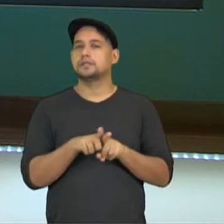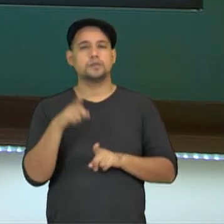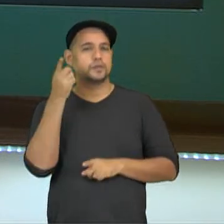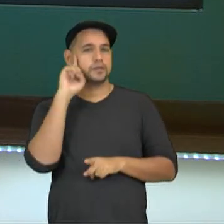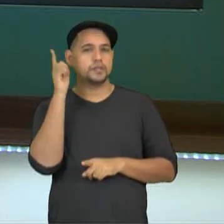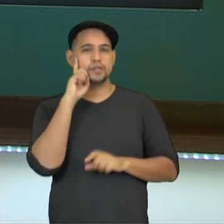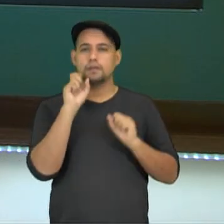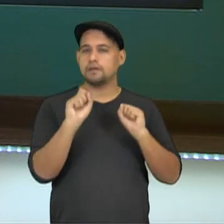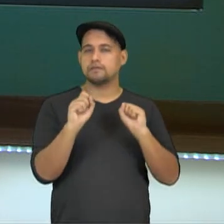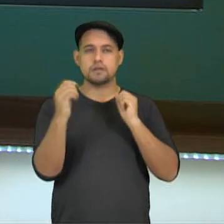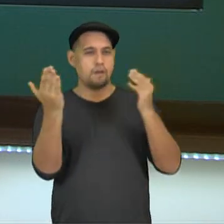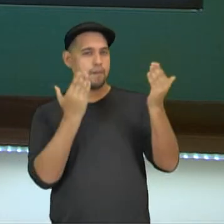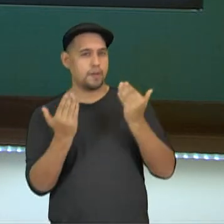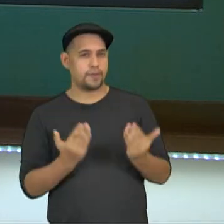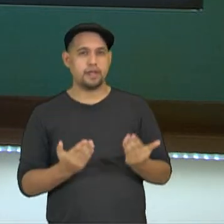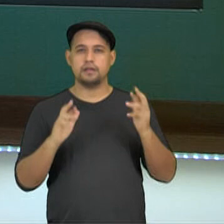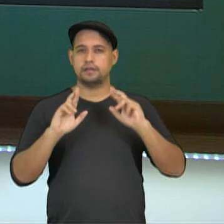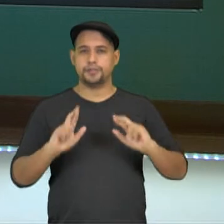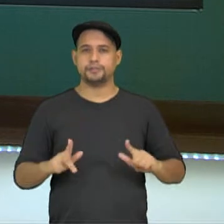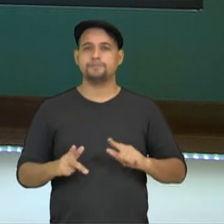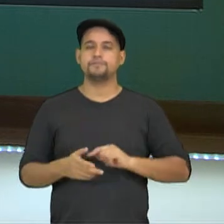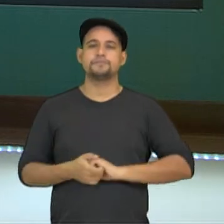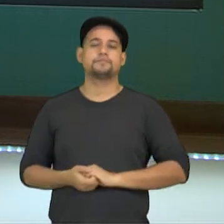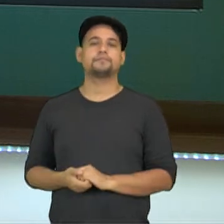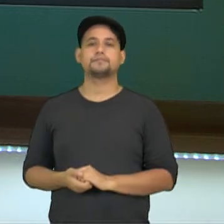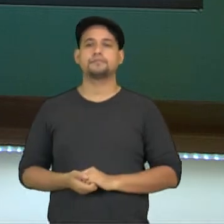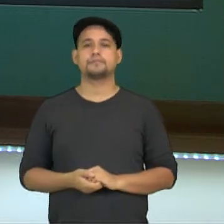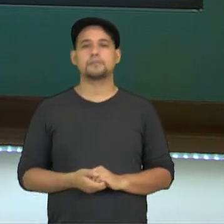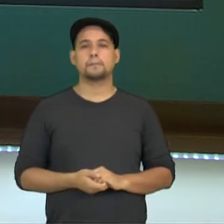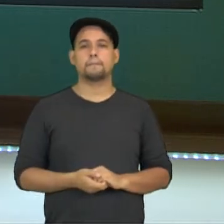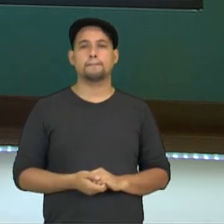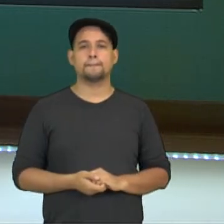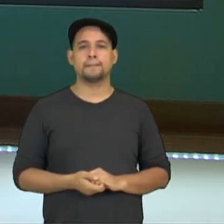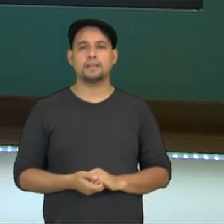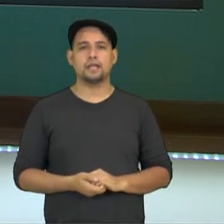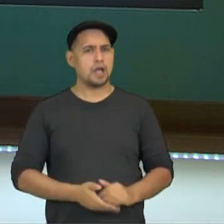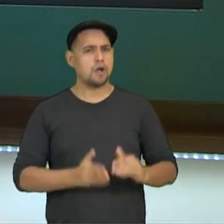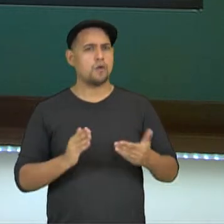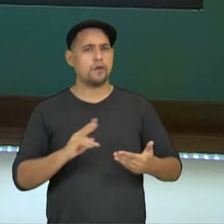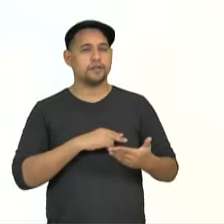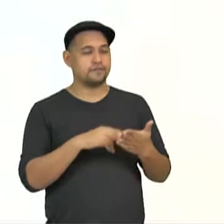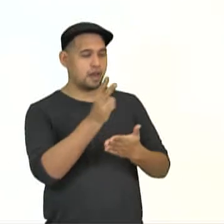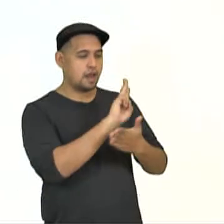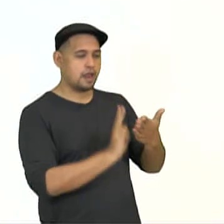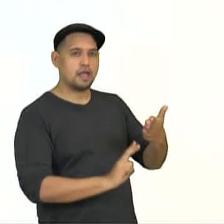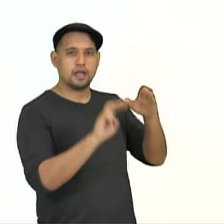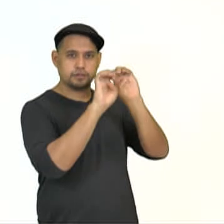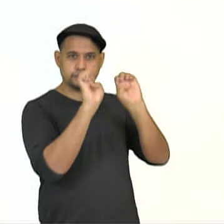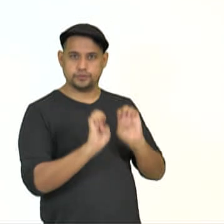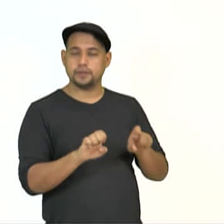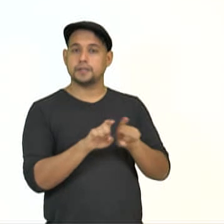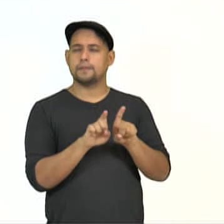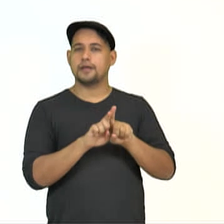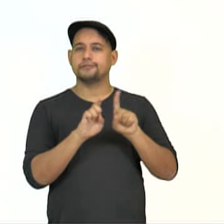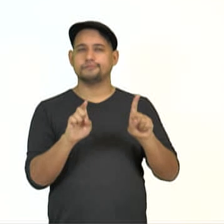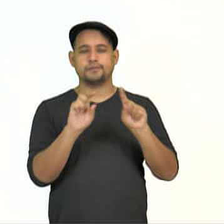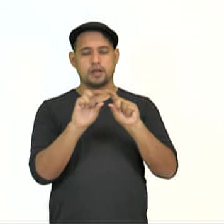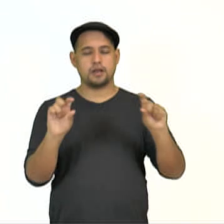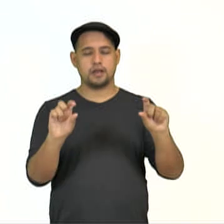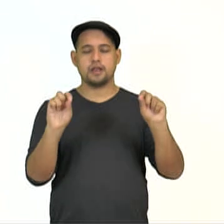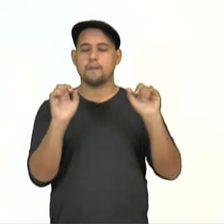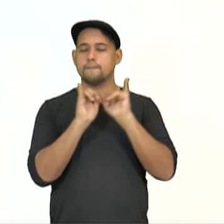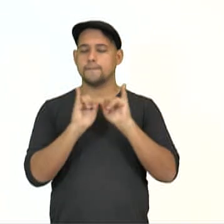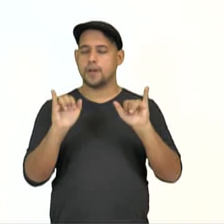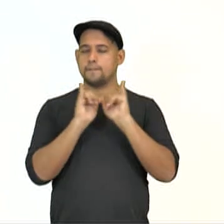cotidiano para vocês compararem a diferença. Então vamos aqui ler a estrutura, de uma linha fina de uma